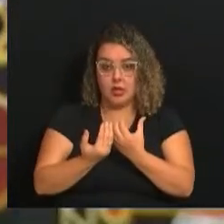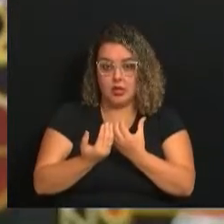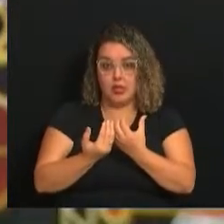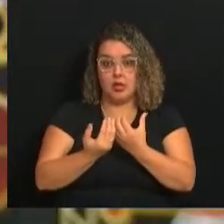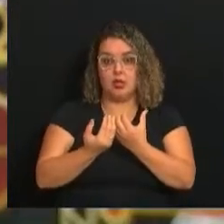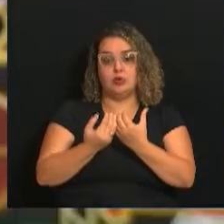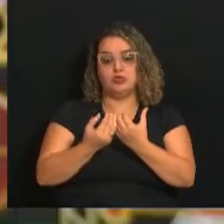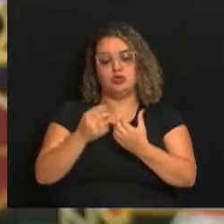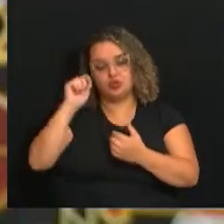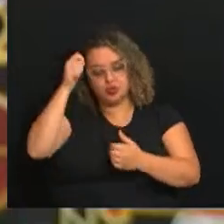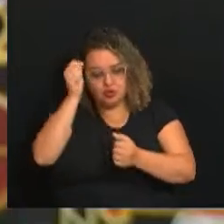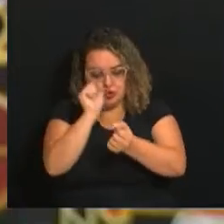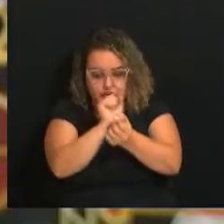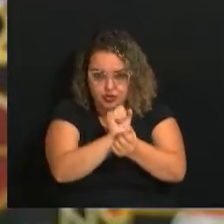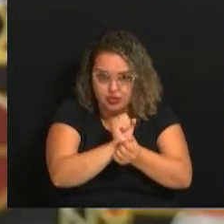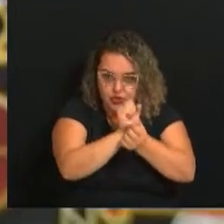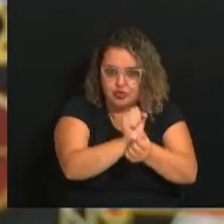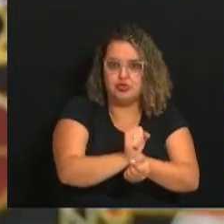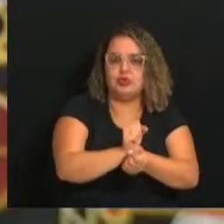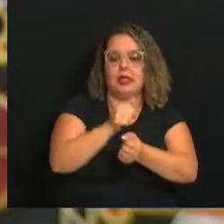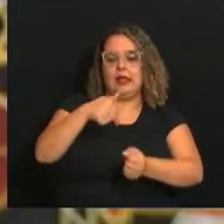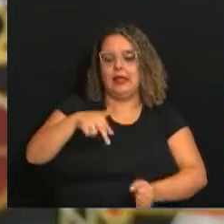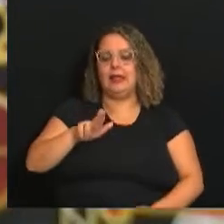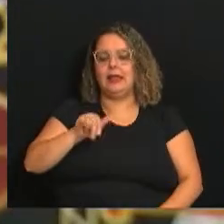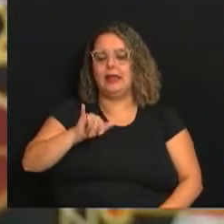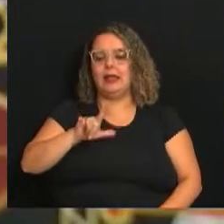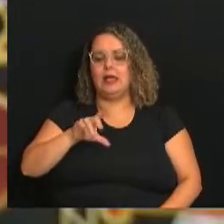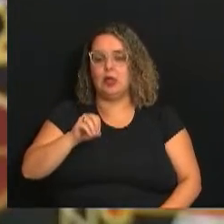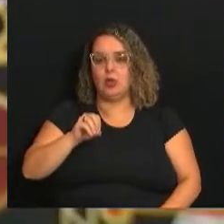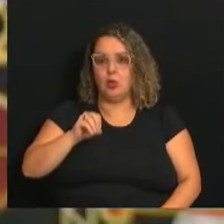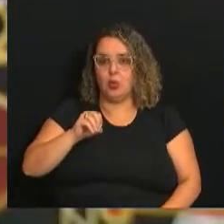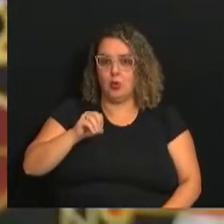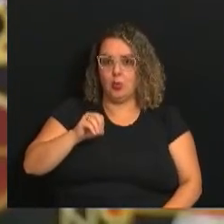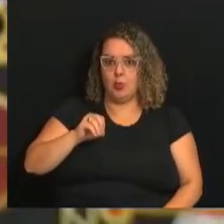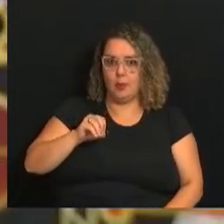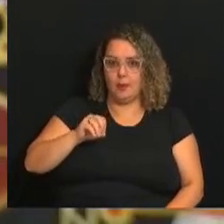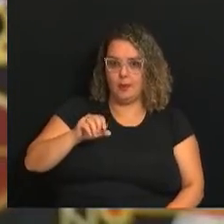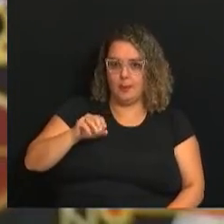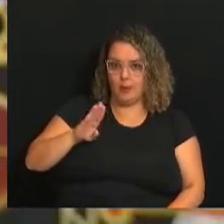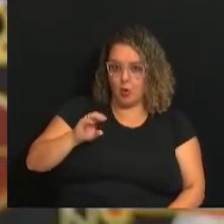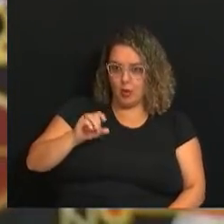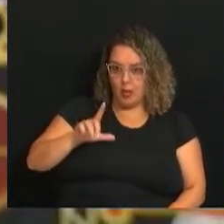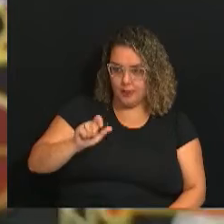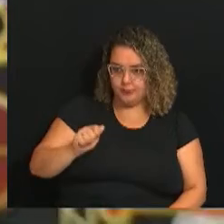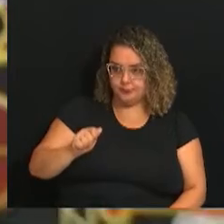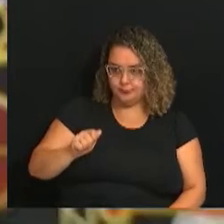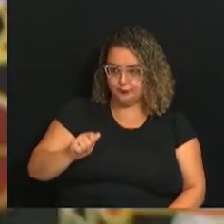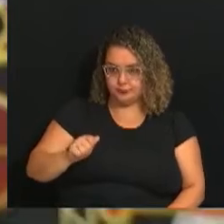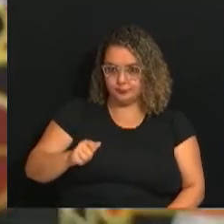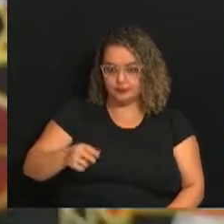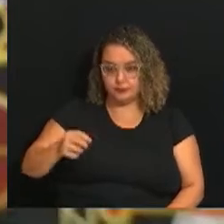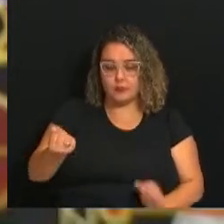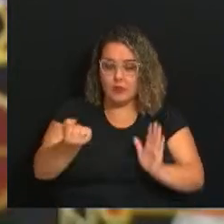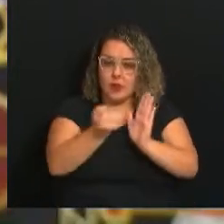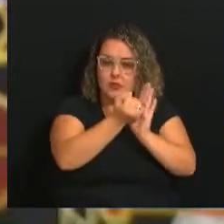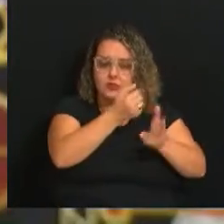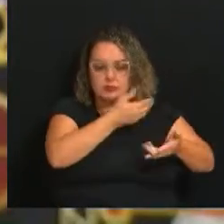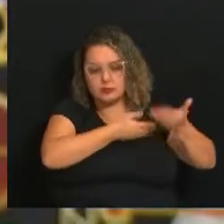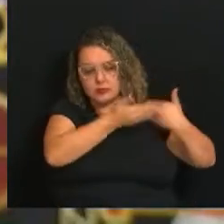turmas passaram por aqui hoje já, assim, sabe? De adolescentes, né? De 14 anos, mais ou menos. E foi uma experiência